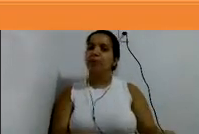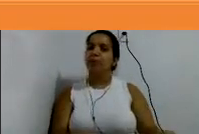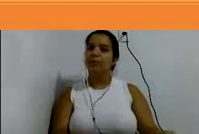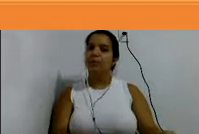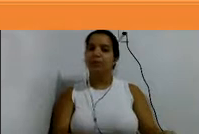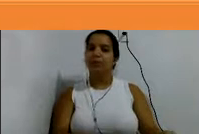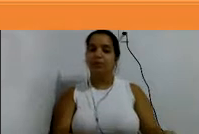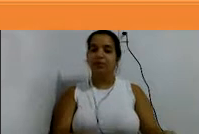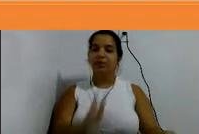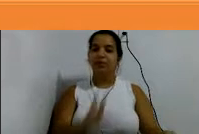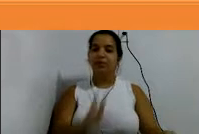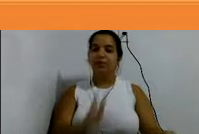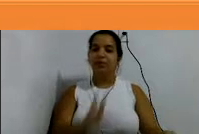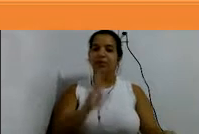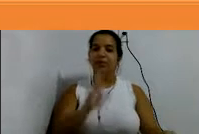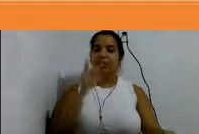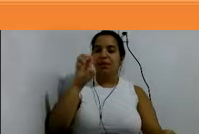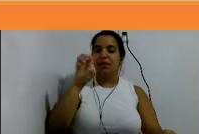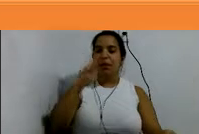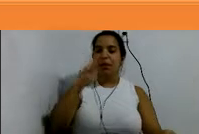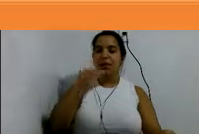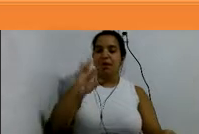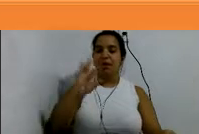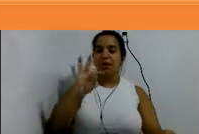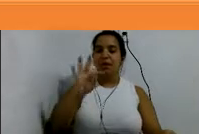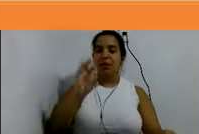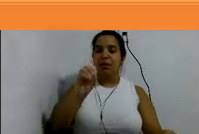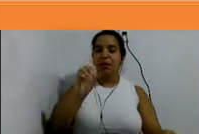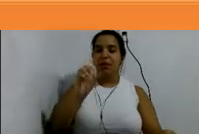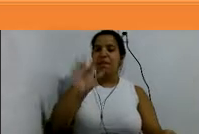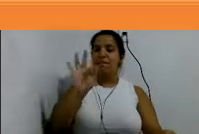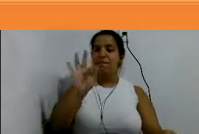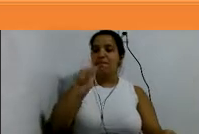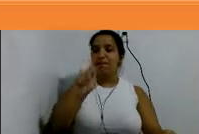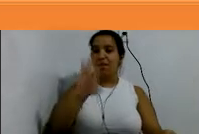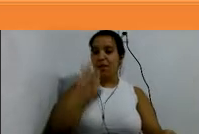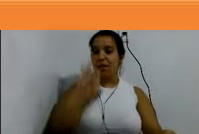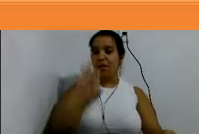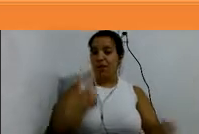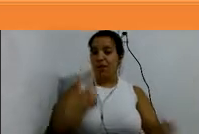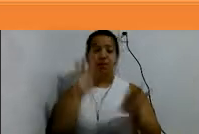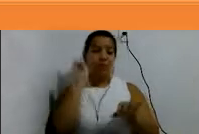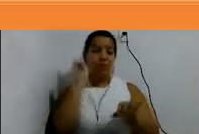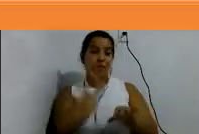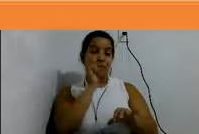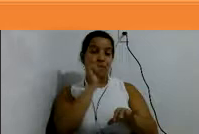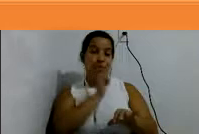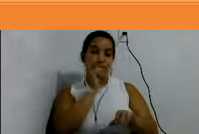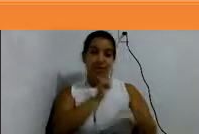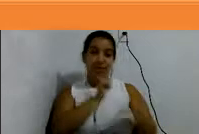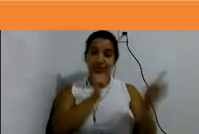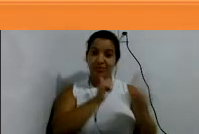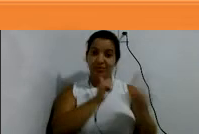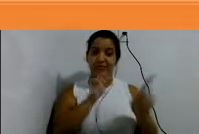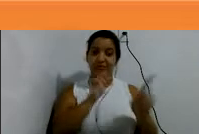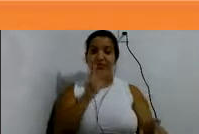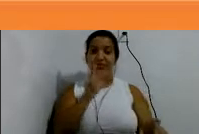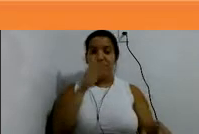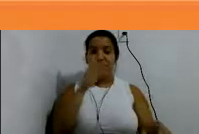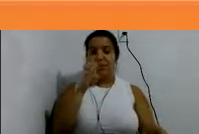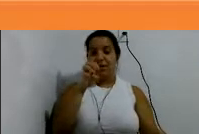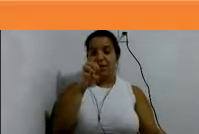Hematófago. Hematófago, exatamente. Então, somente a fêmea do Lutsomia é hematófaga. O macho, ele não